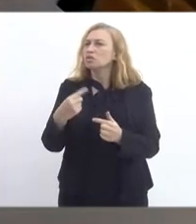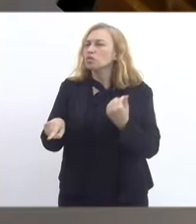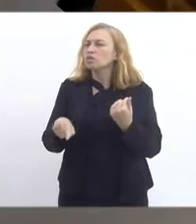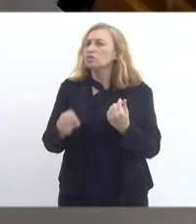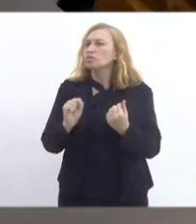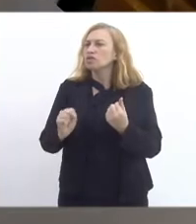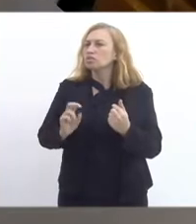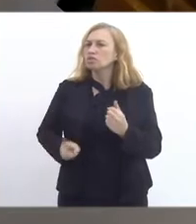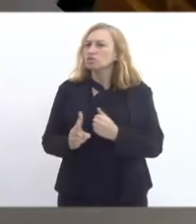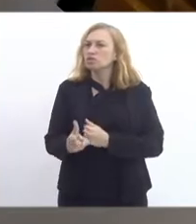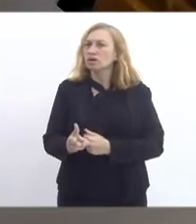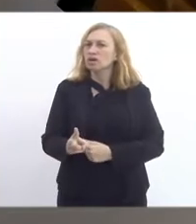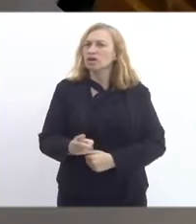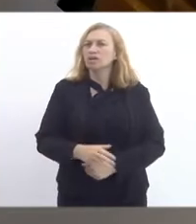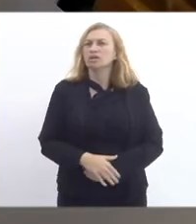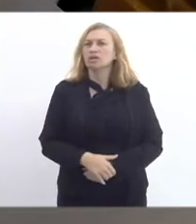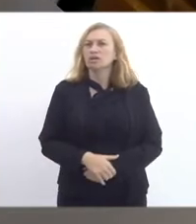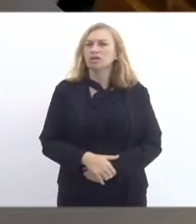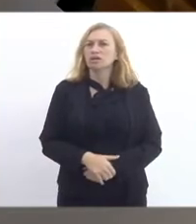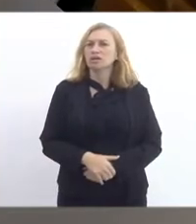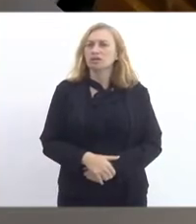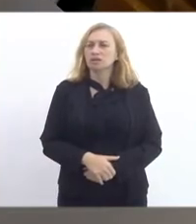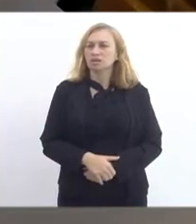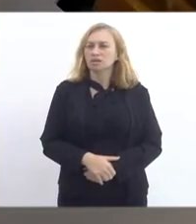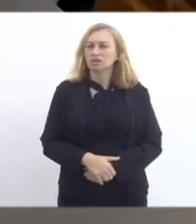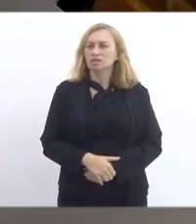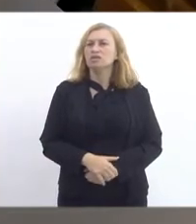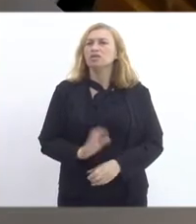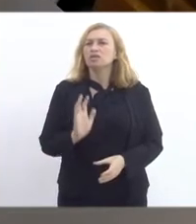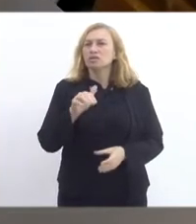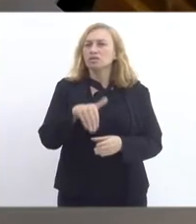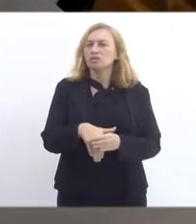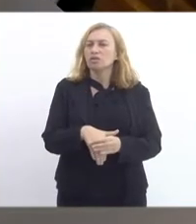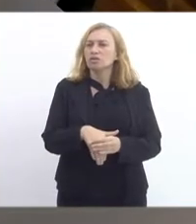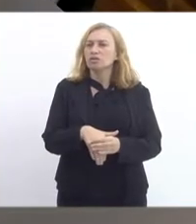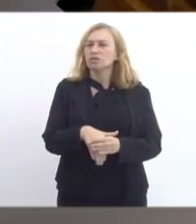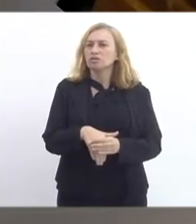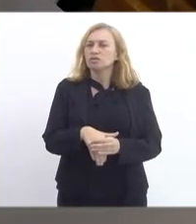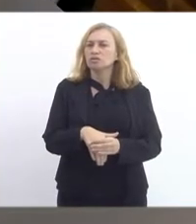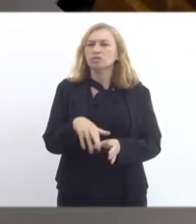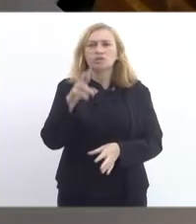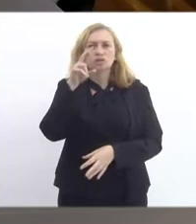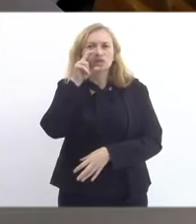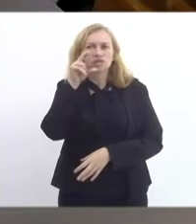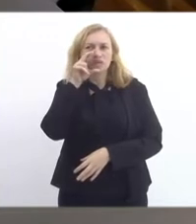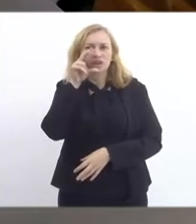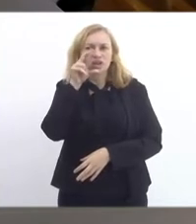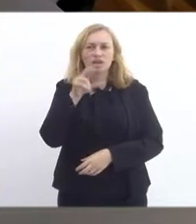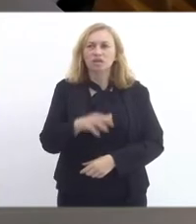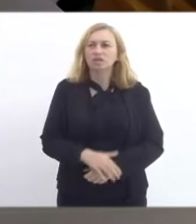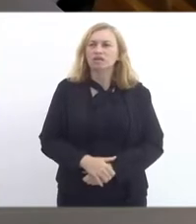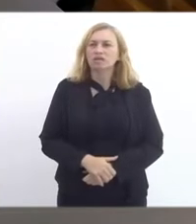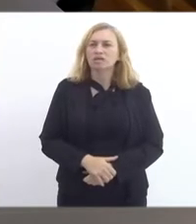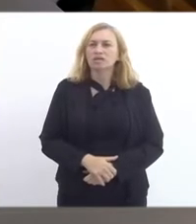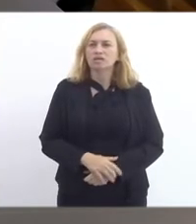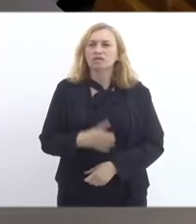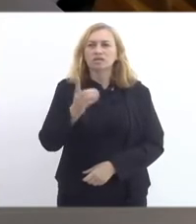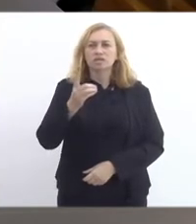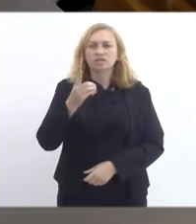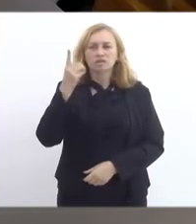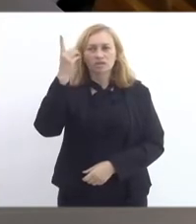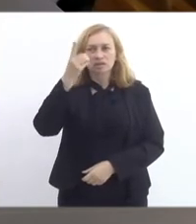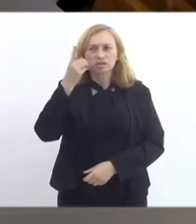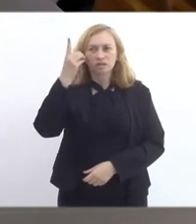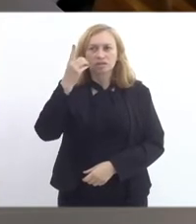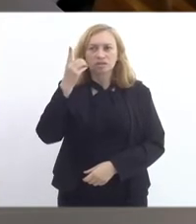continuar? Consoante a lei número tal. Então, voto do Rosenberg. Deputado Rosenberg, Chico.